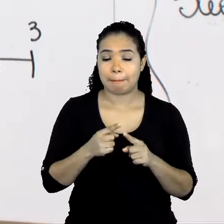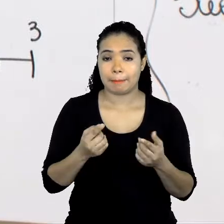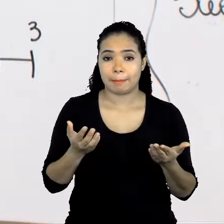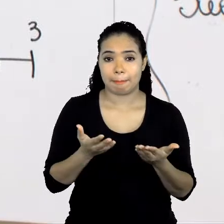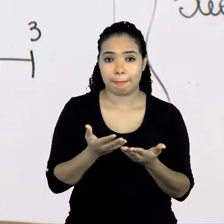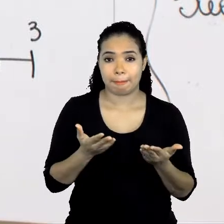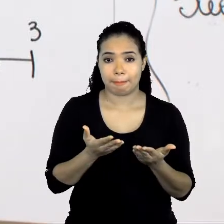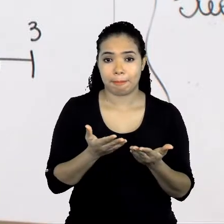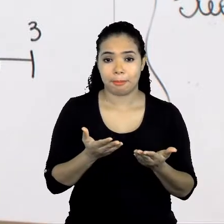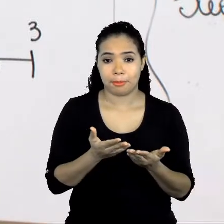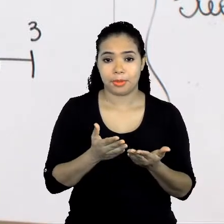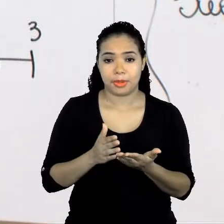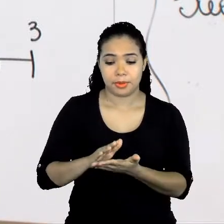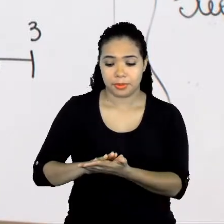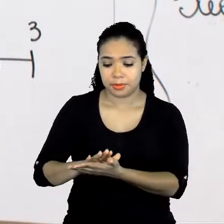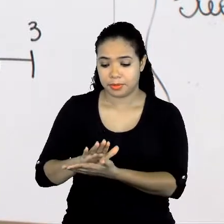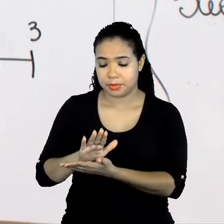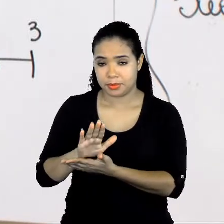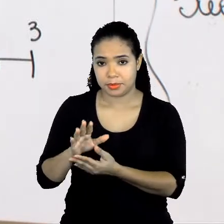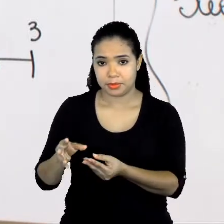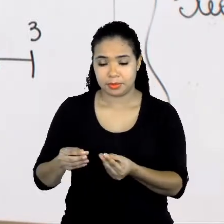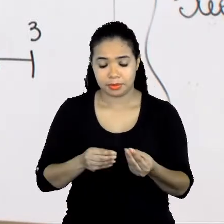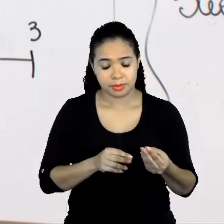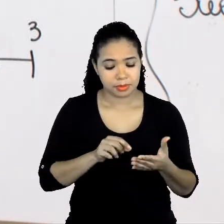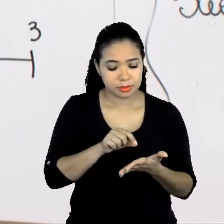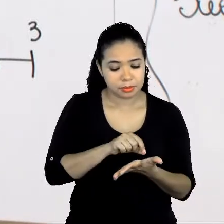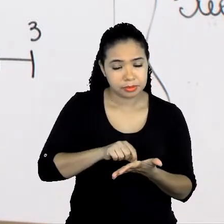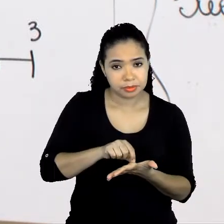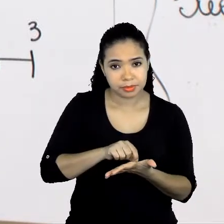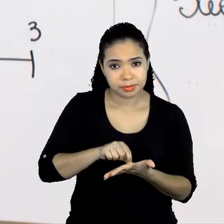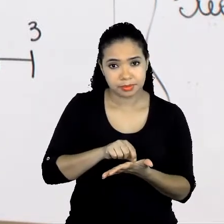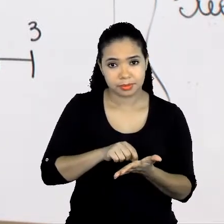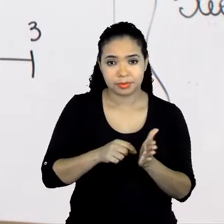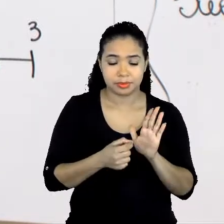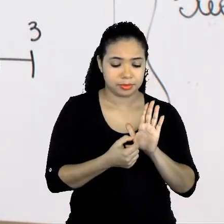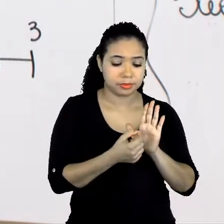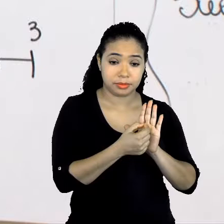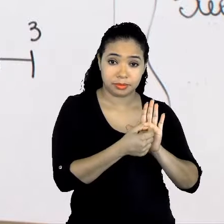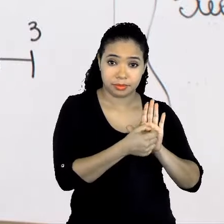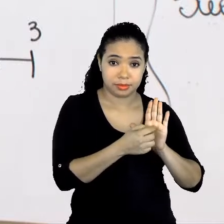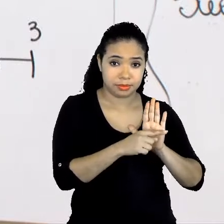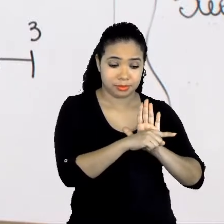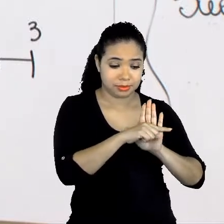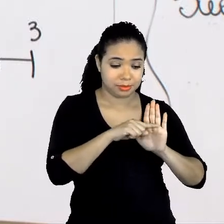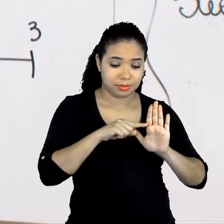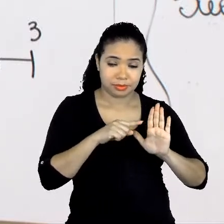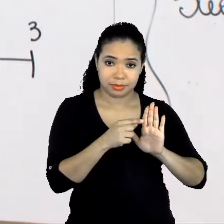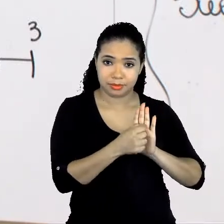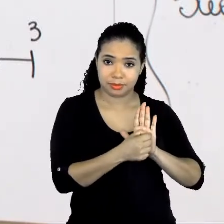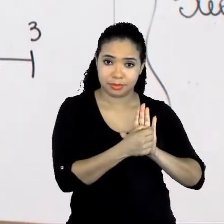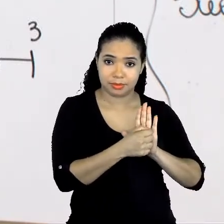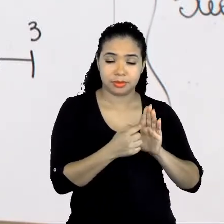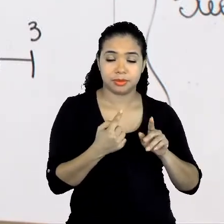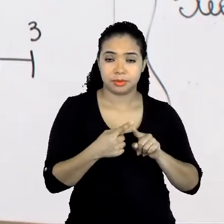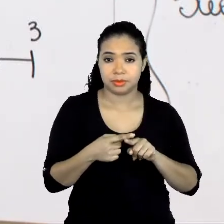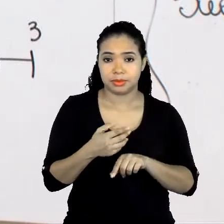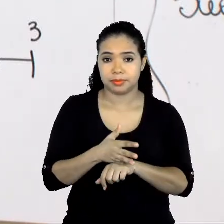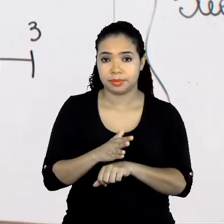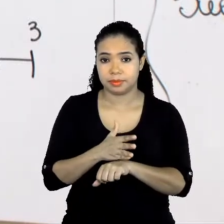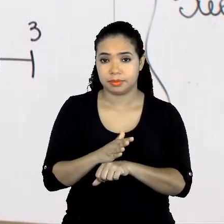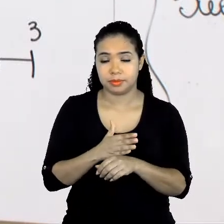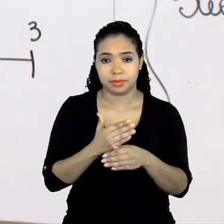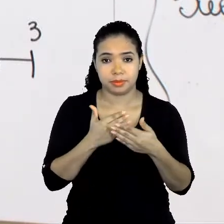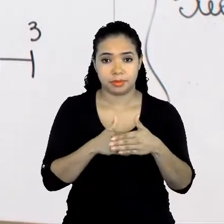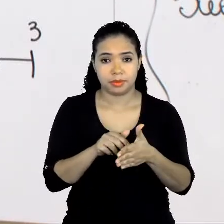bloco impresso, você vai lá, e marca um pontinho na sua folhinha, tá? Porque na prática, mesmo numa